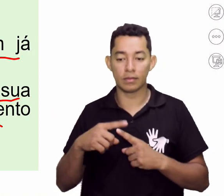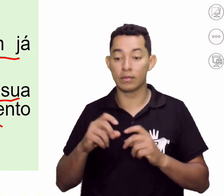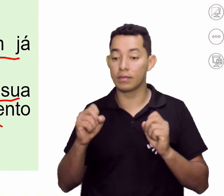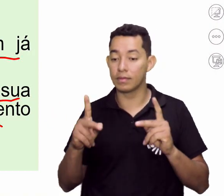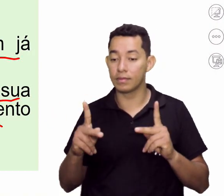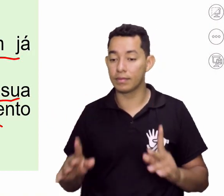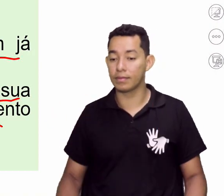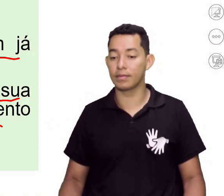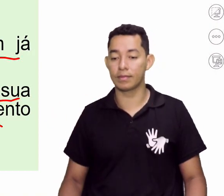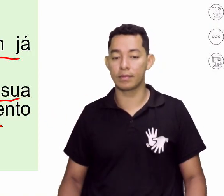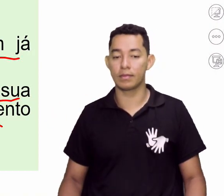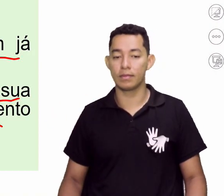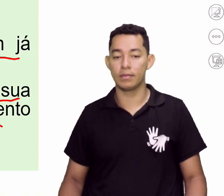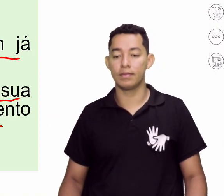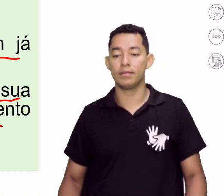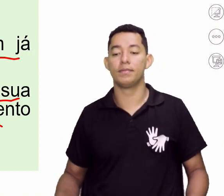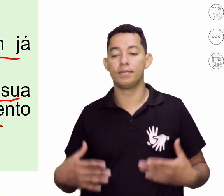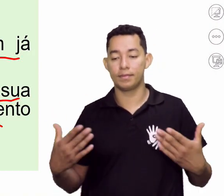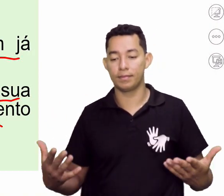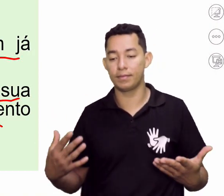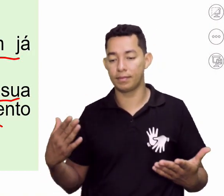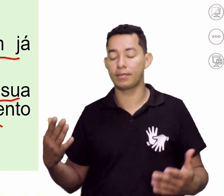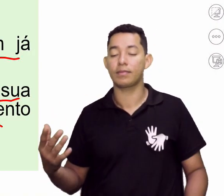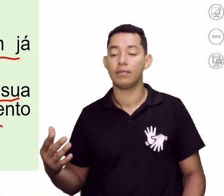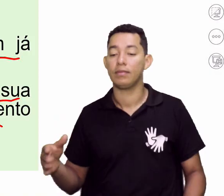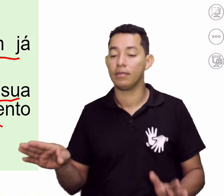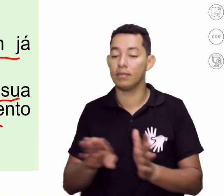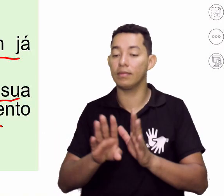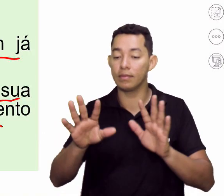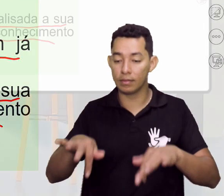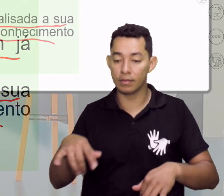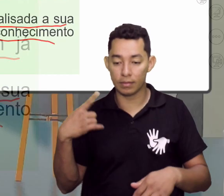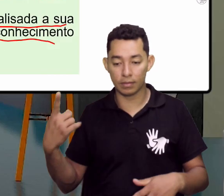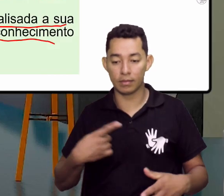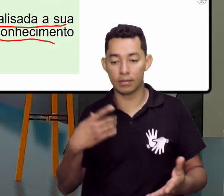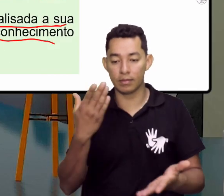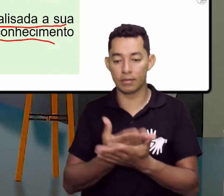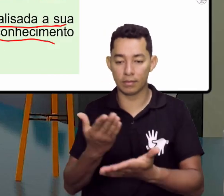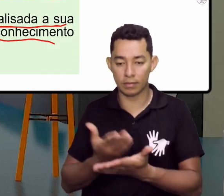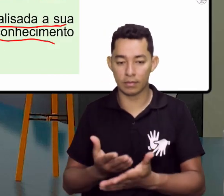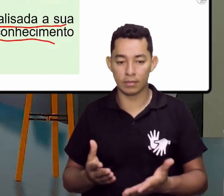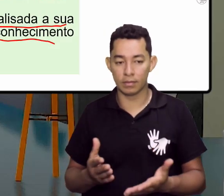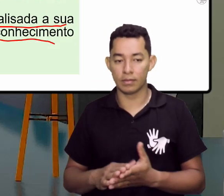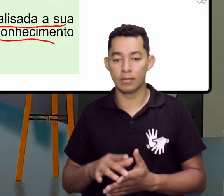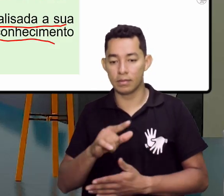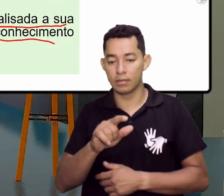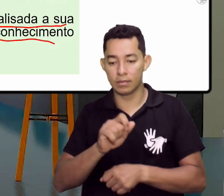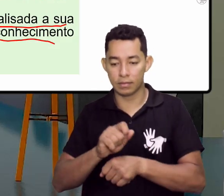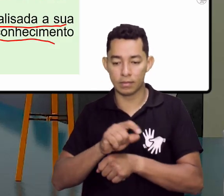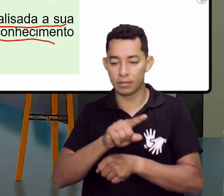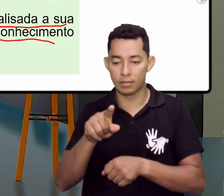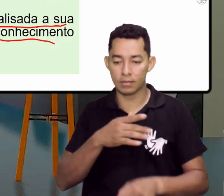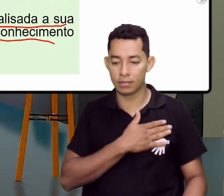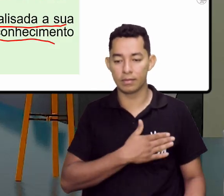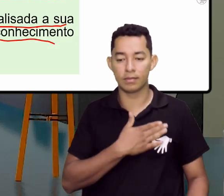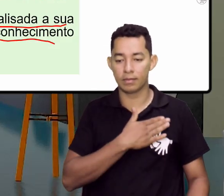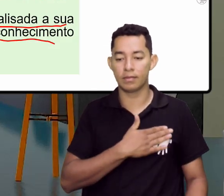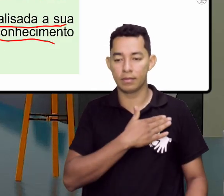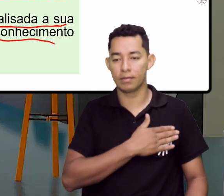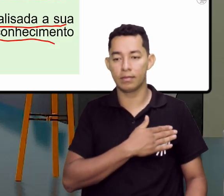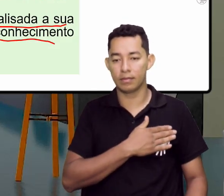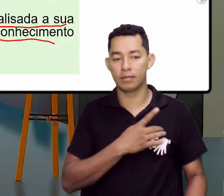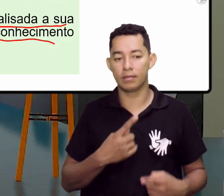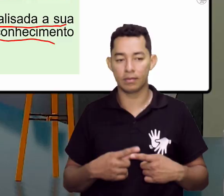ok? Então, gente, chegamos ao final da nossa aula, espero que vocês tenham aí gostado, né,